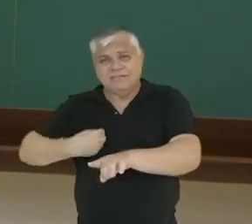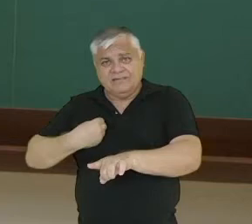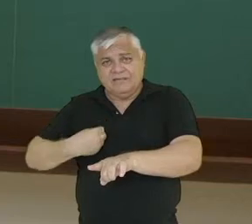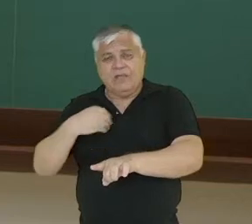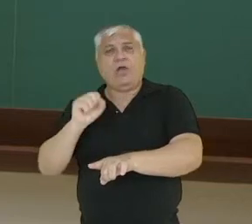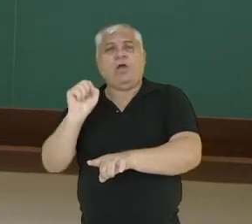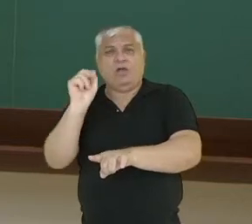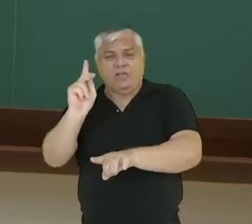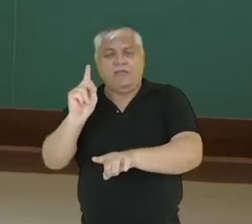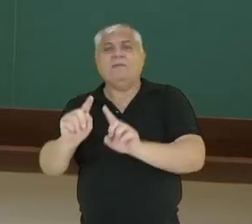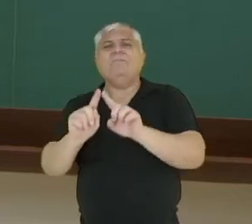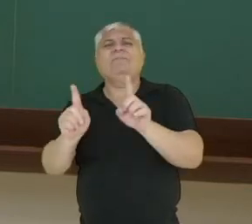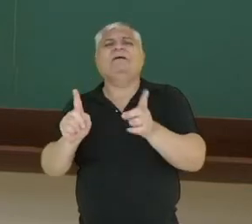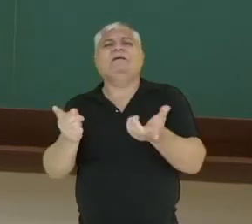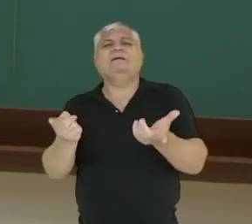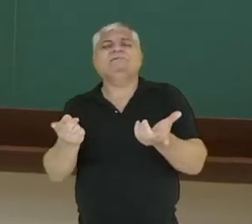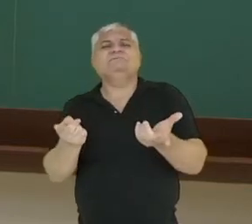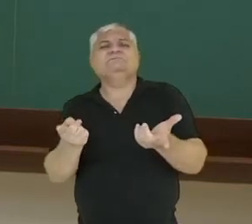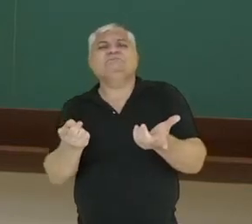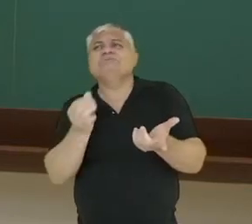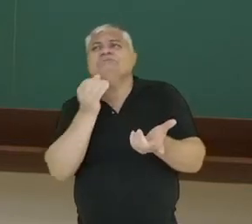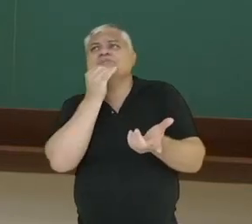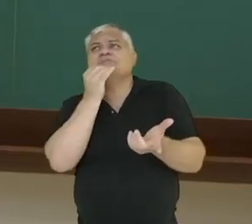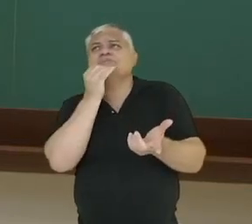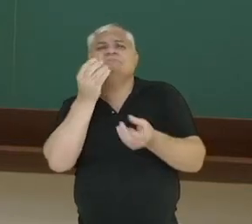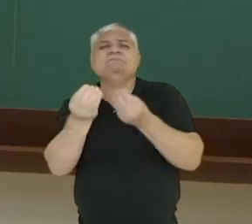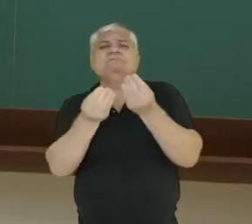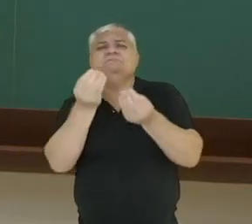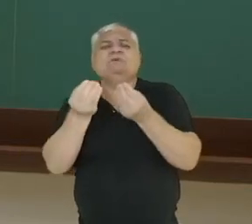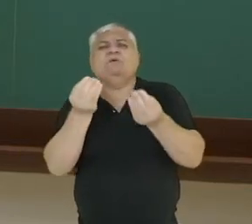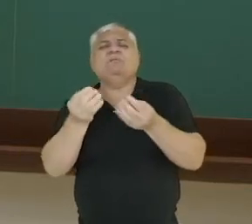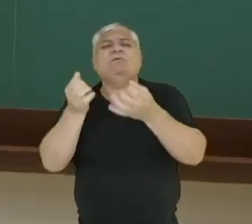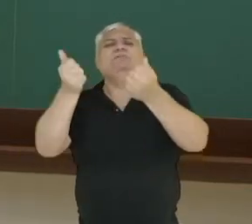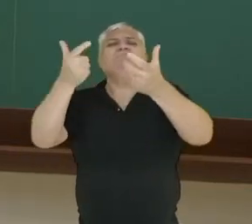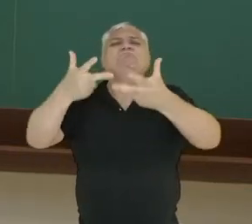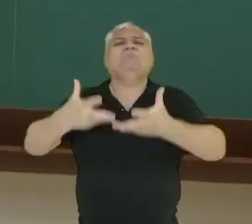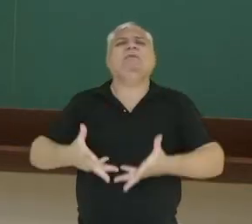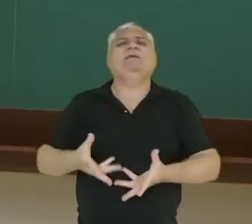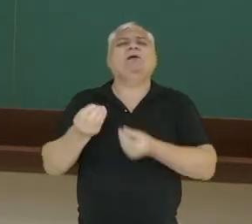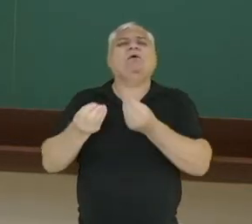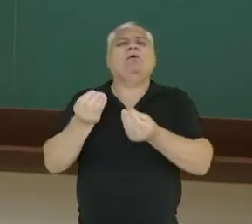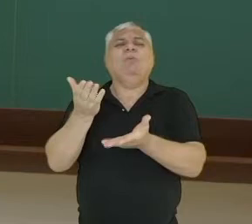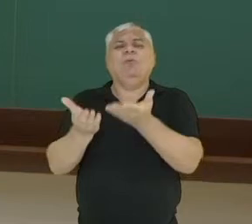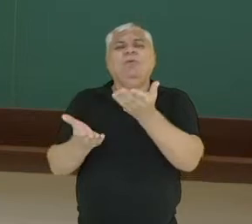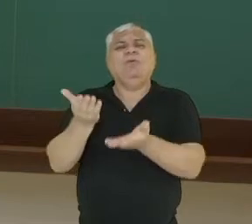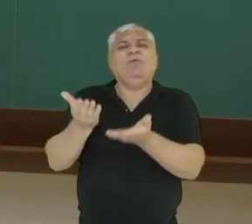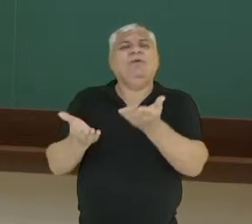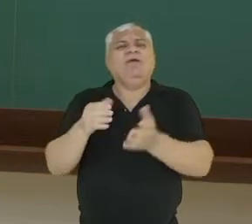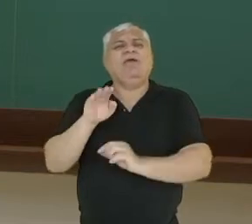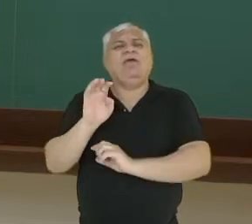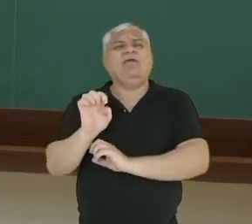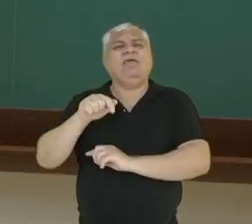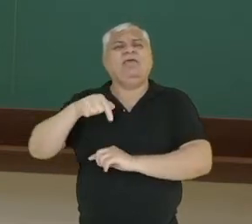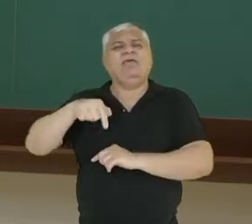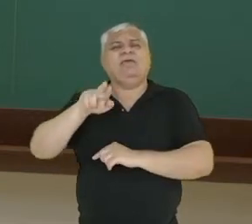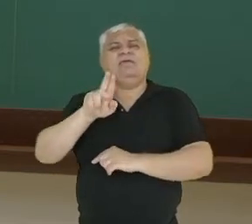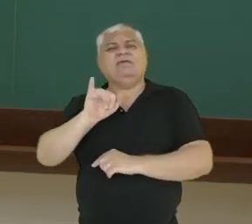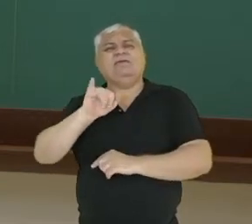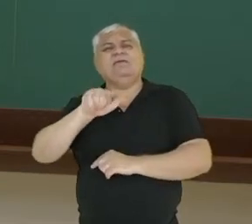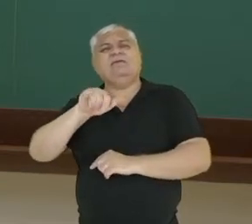equilíbrio dinâmico. O senhor poderia trabalhar conosco um pouquinho mais sobre equilíbrio, professor?